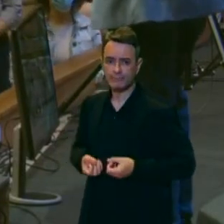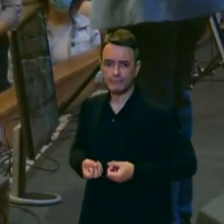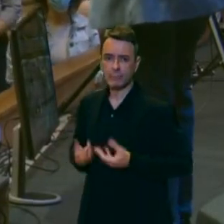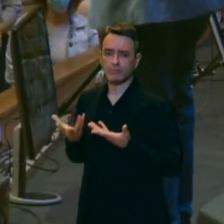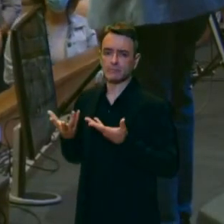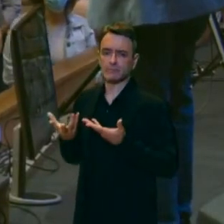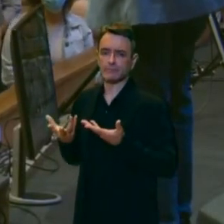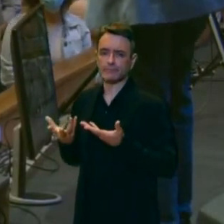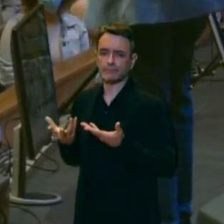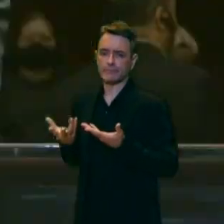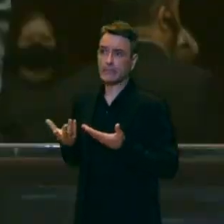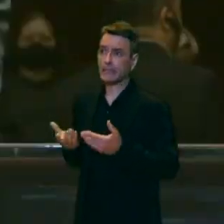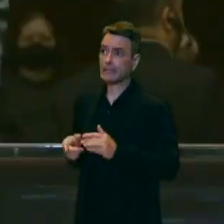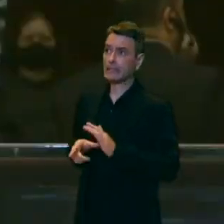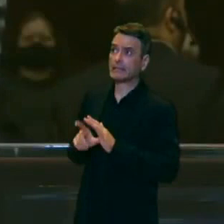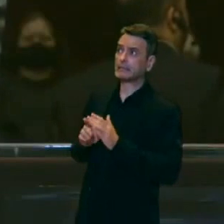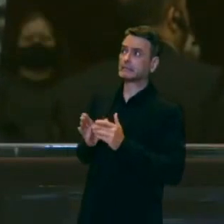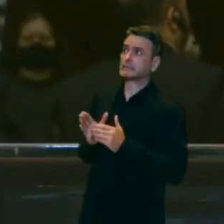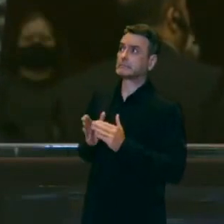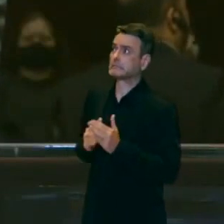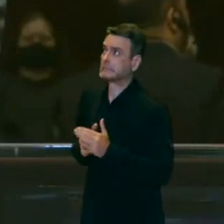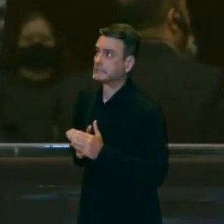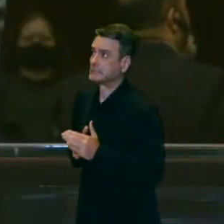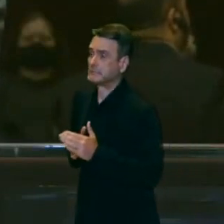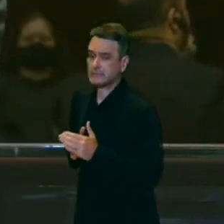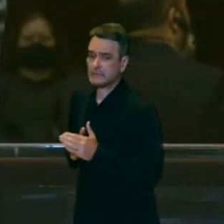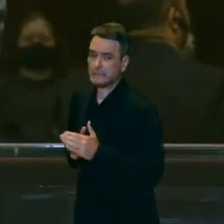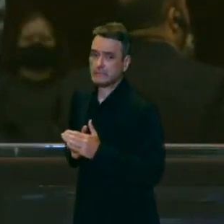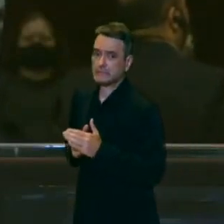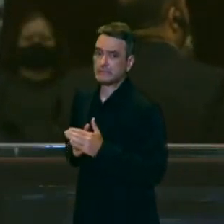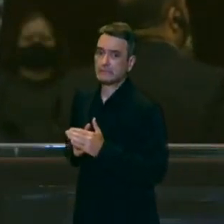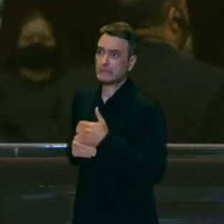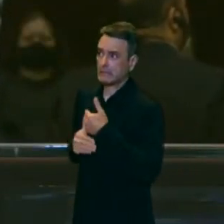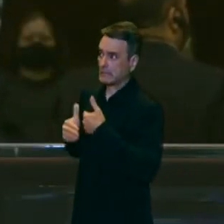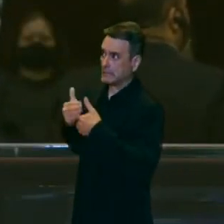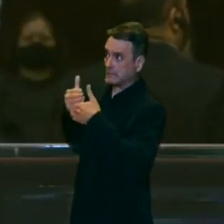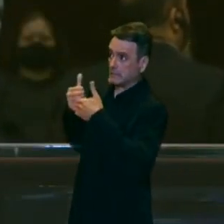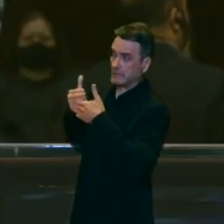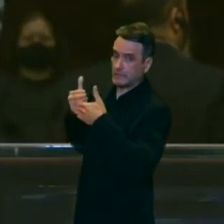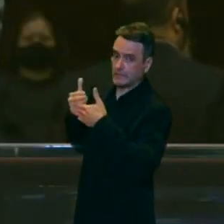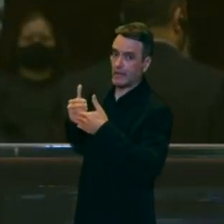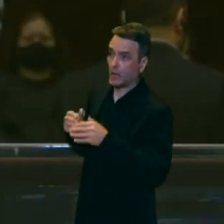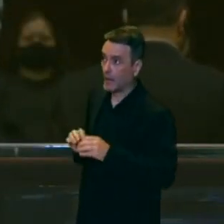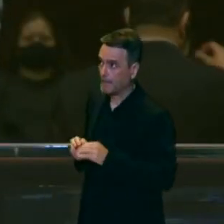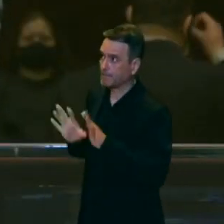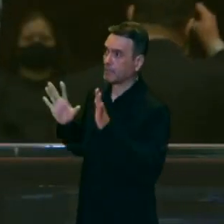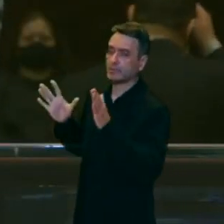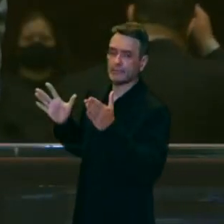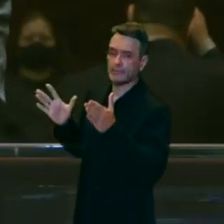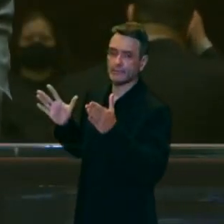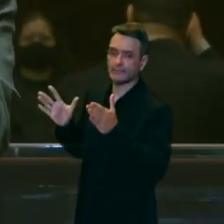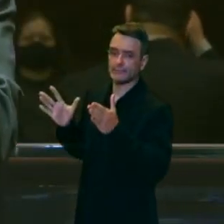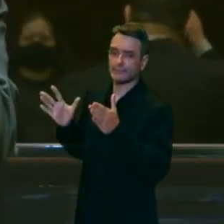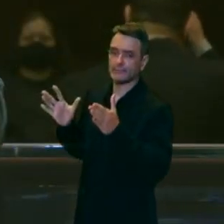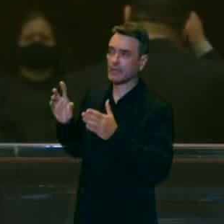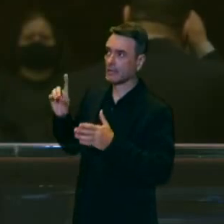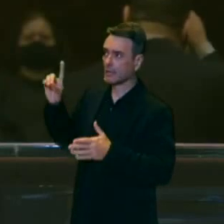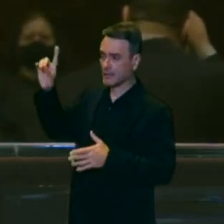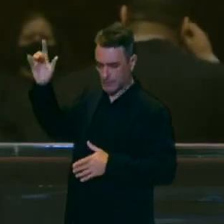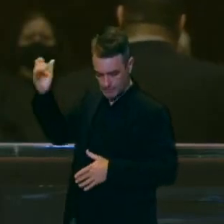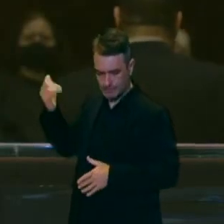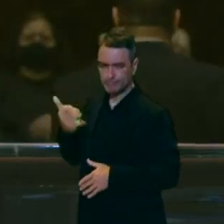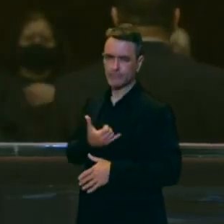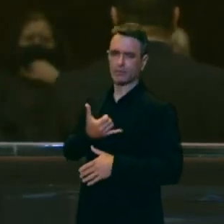que eram impedimentos, barreiras, obstáculos, e você não deixava a voz do Senhor agir na tua